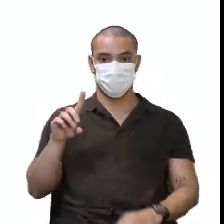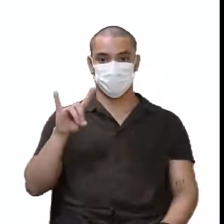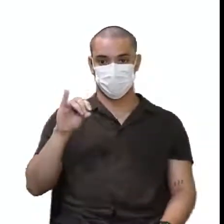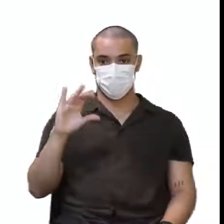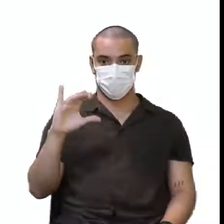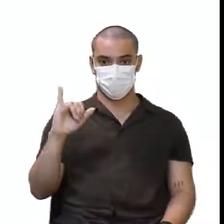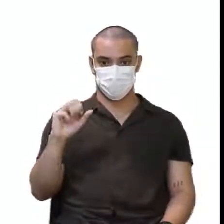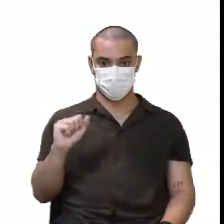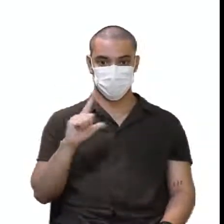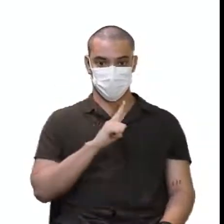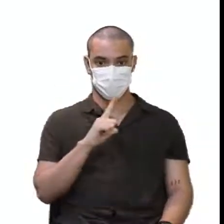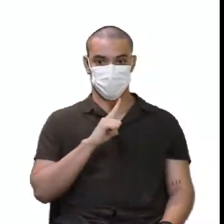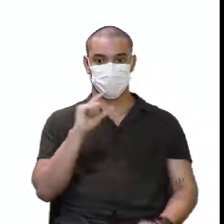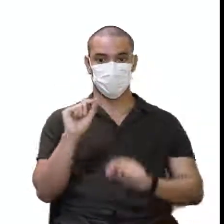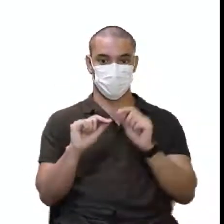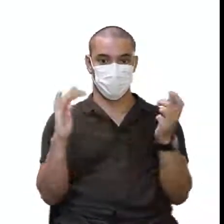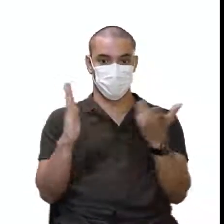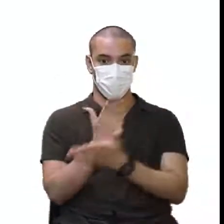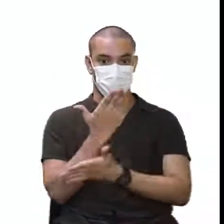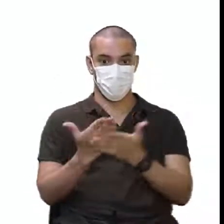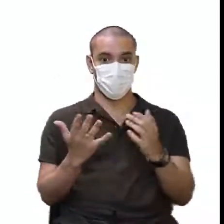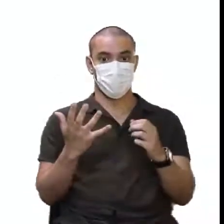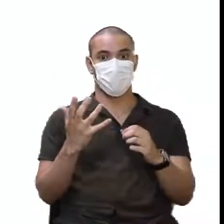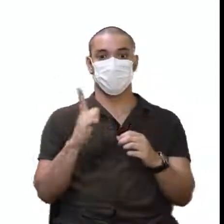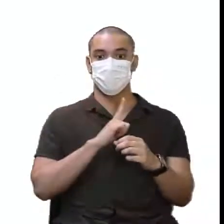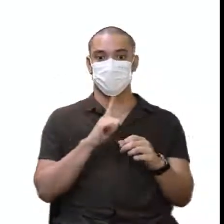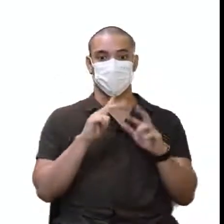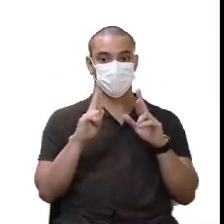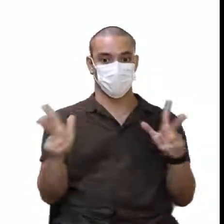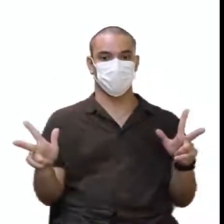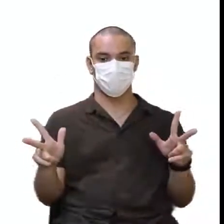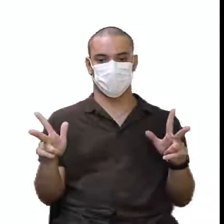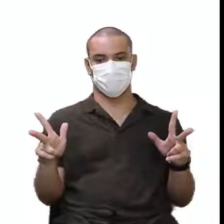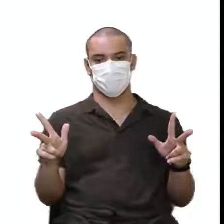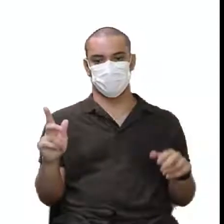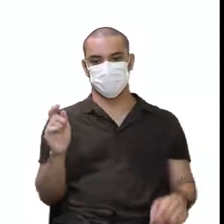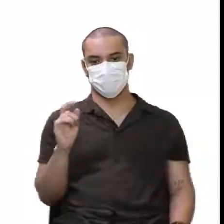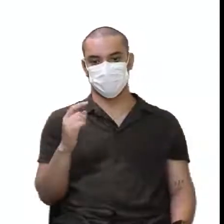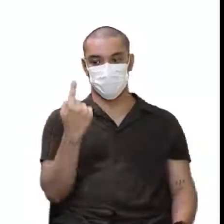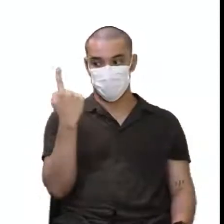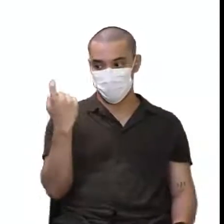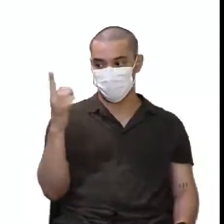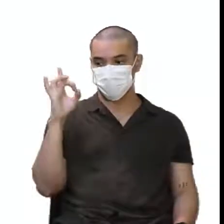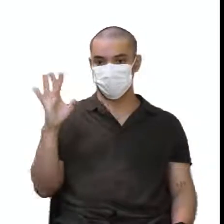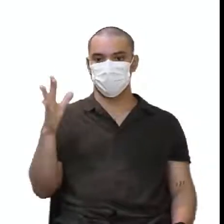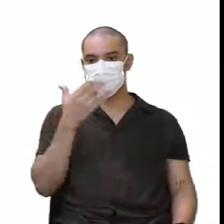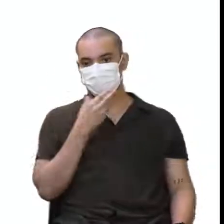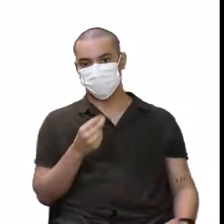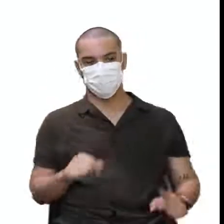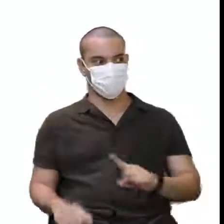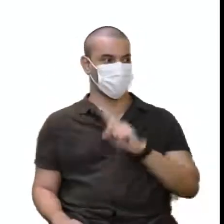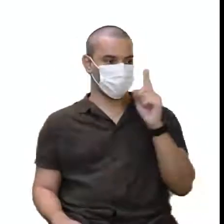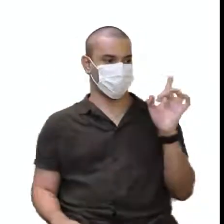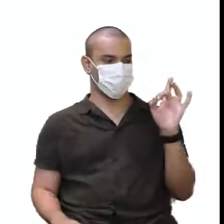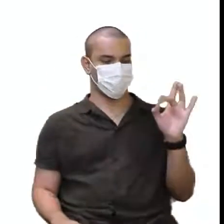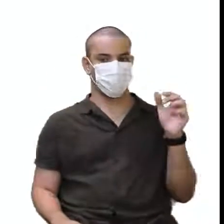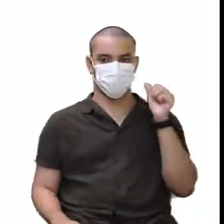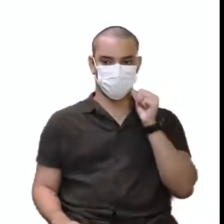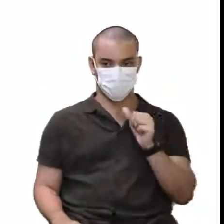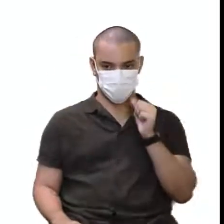ter indivíduos com estruturas distintas. Essa aqui só com a masculina e essa aqui só com